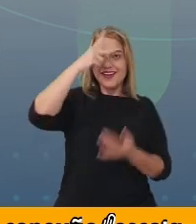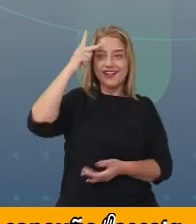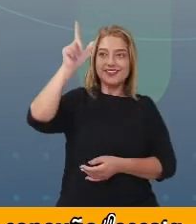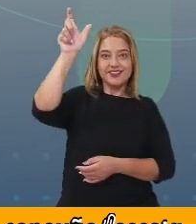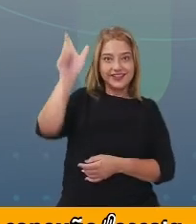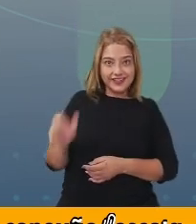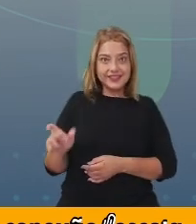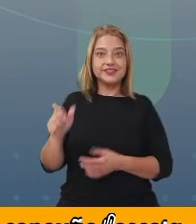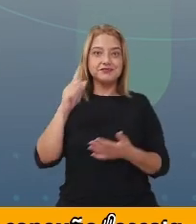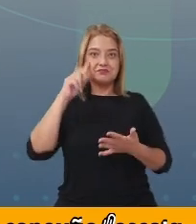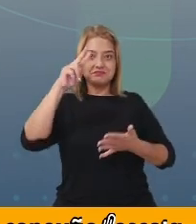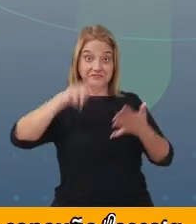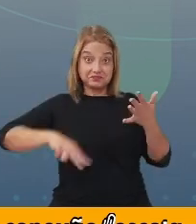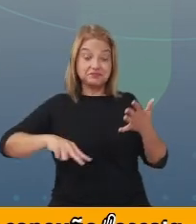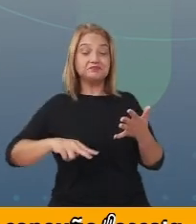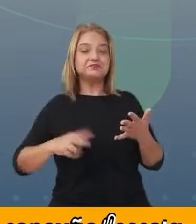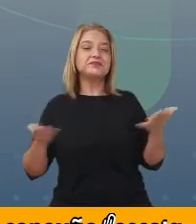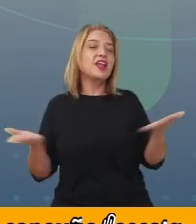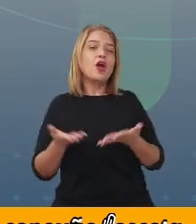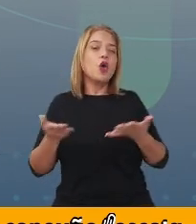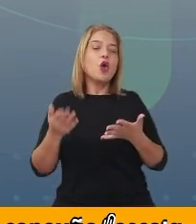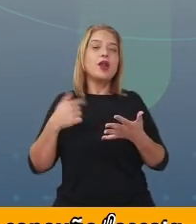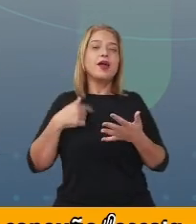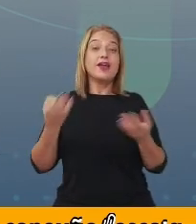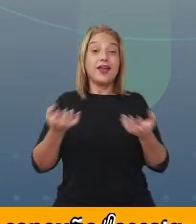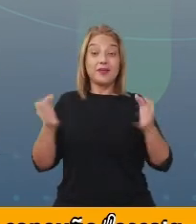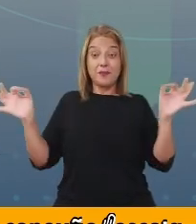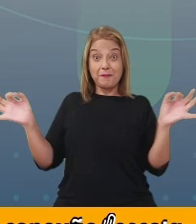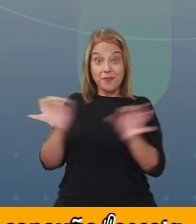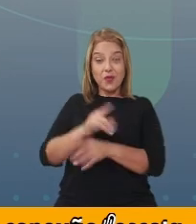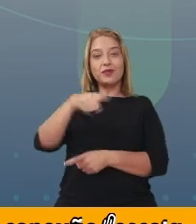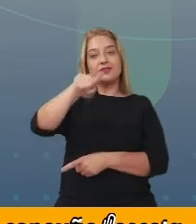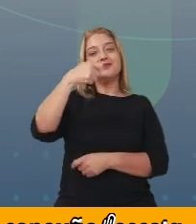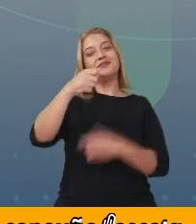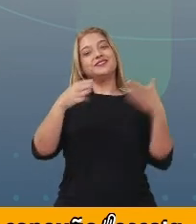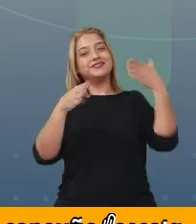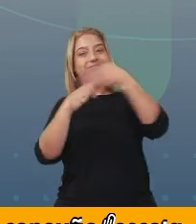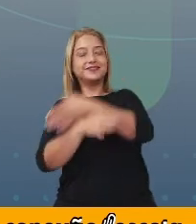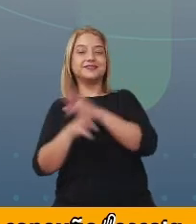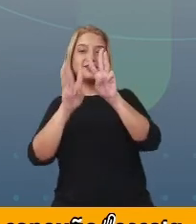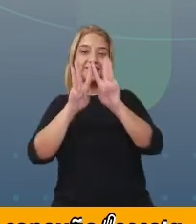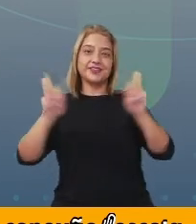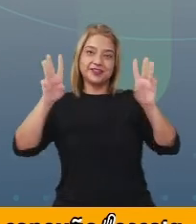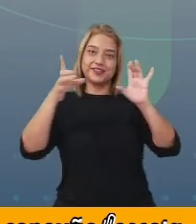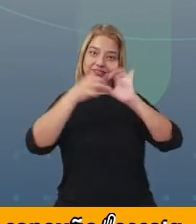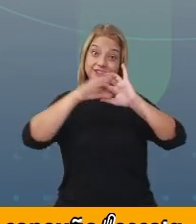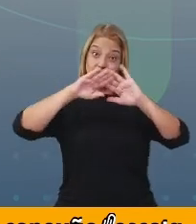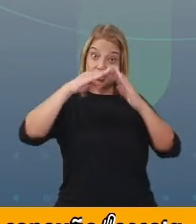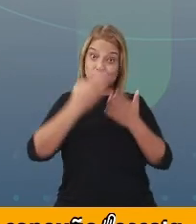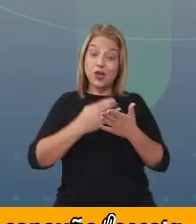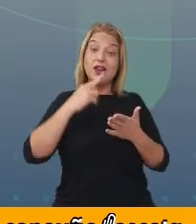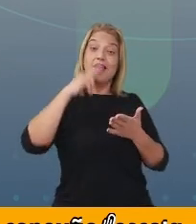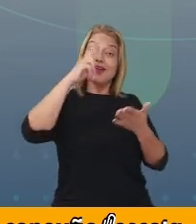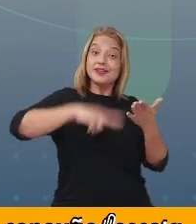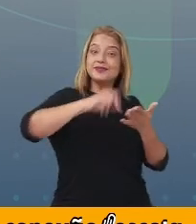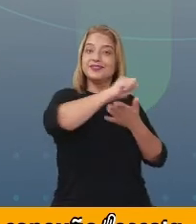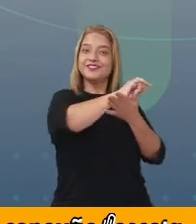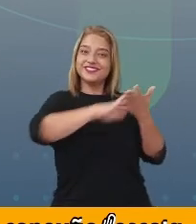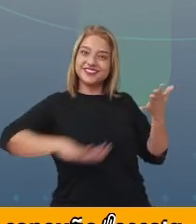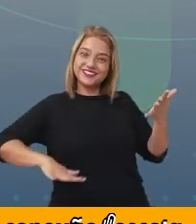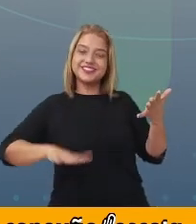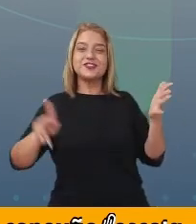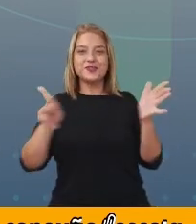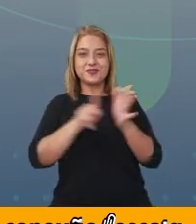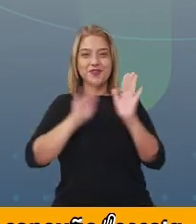para completar, só basta você acessar o portal Conexão Escola e realizar uma atividade relacionada a